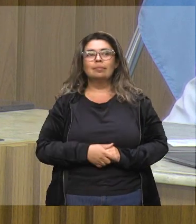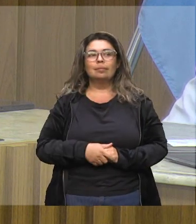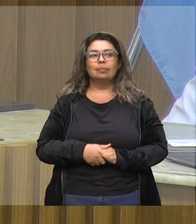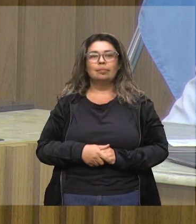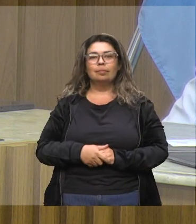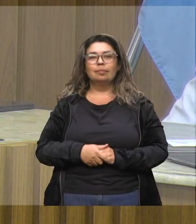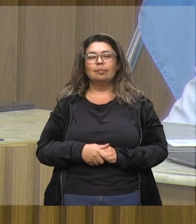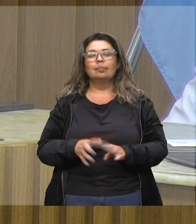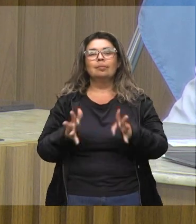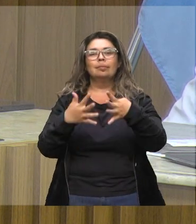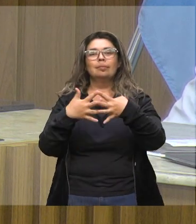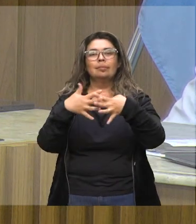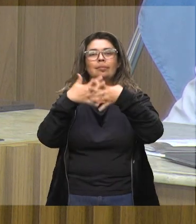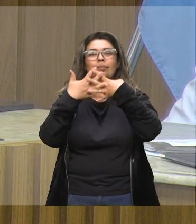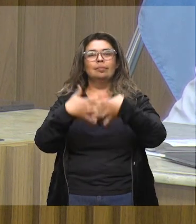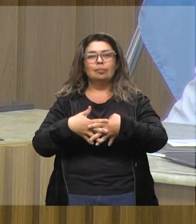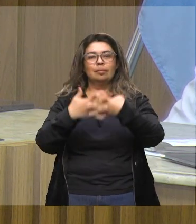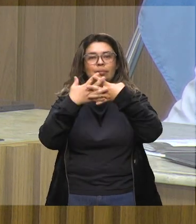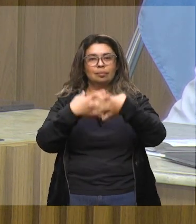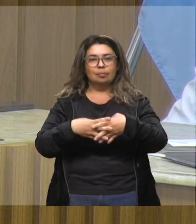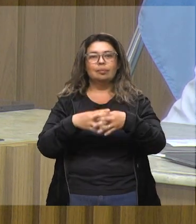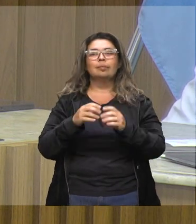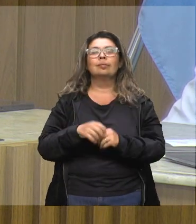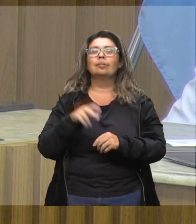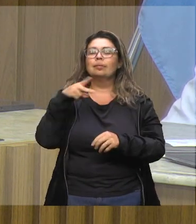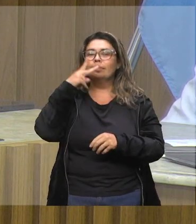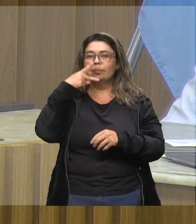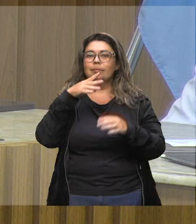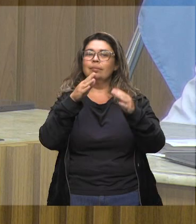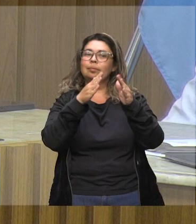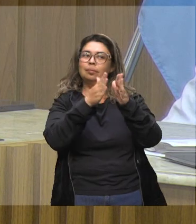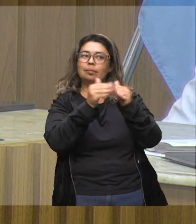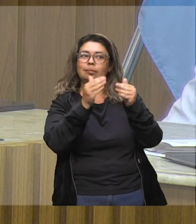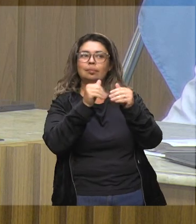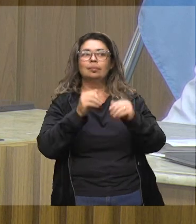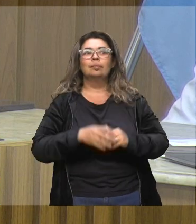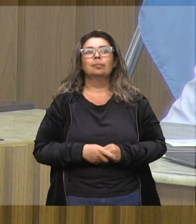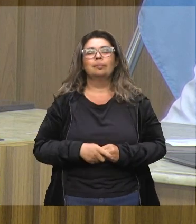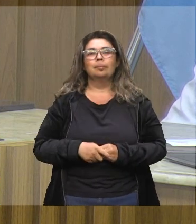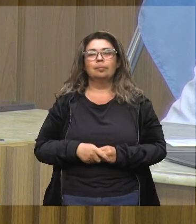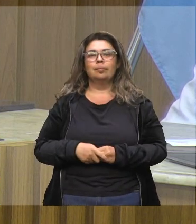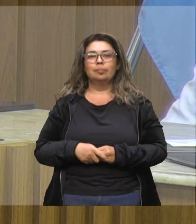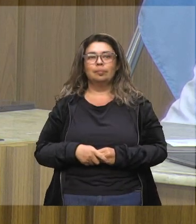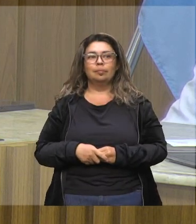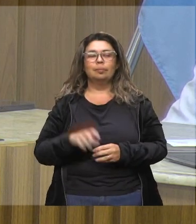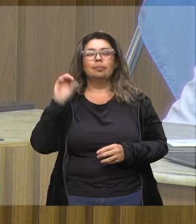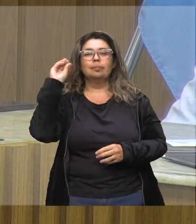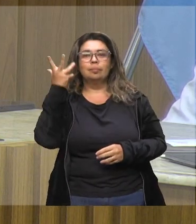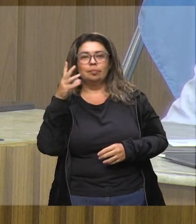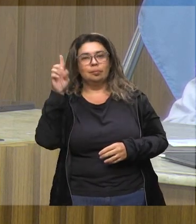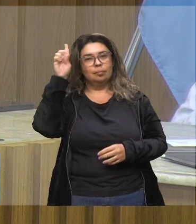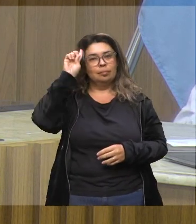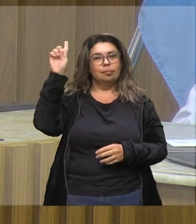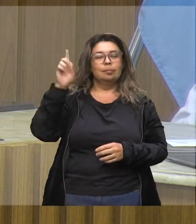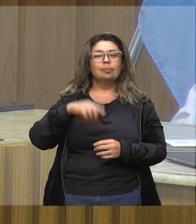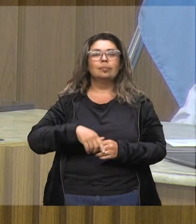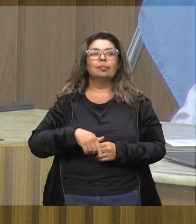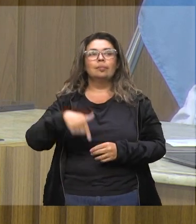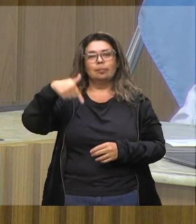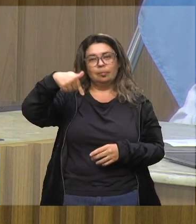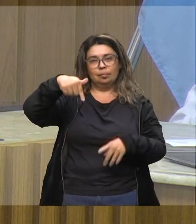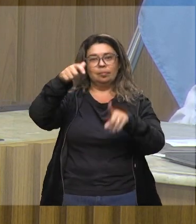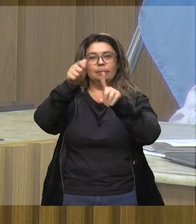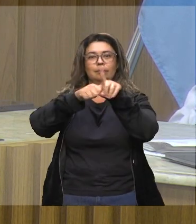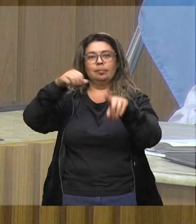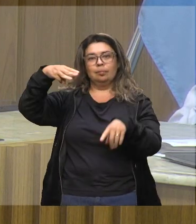Rotary Day, né? Pediram para mim também dar um ênfase aqui na situação do evento, que acontecerá no dia 7 de maio,